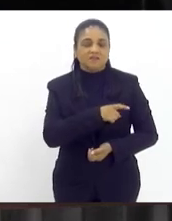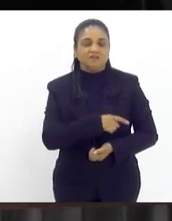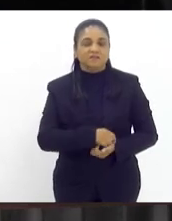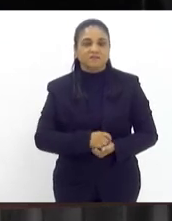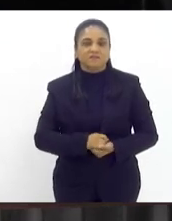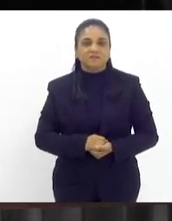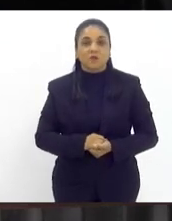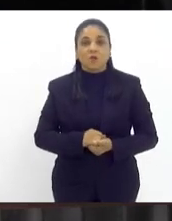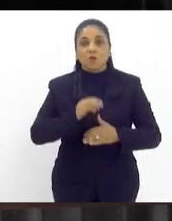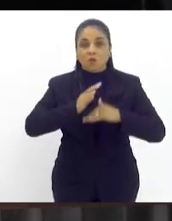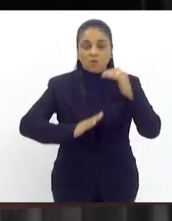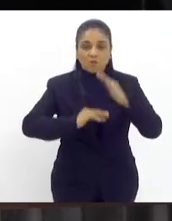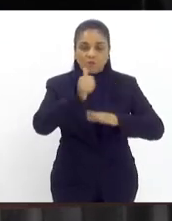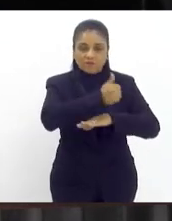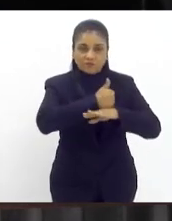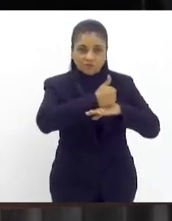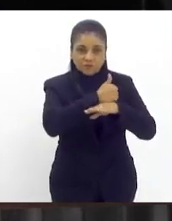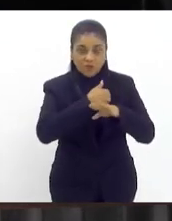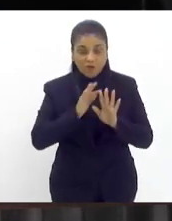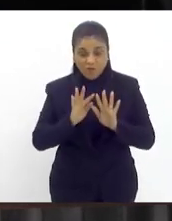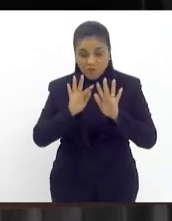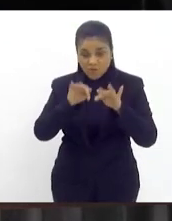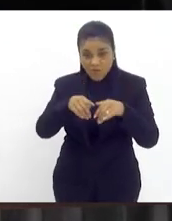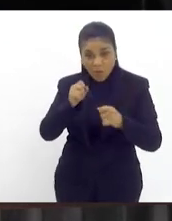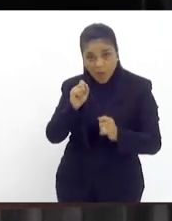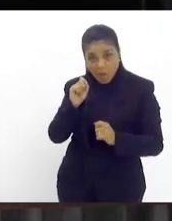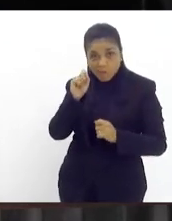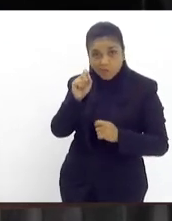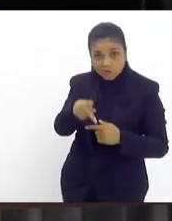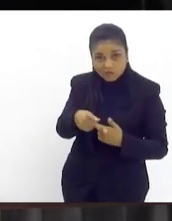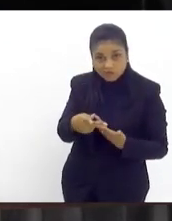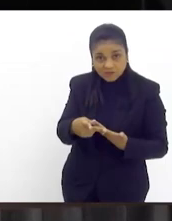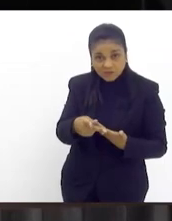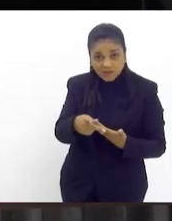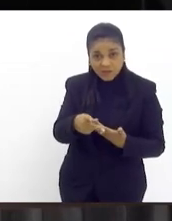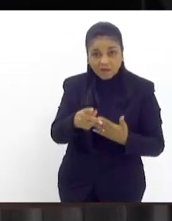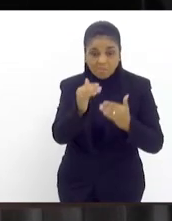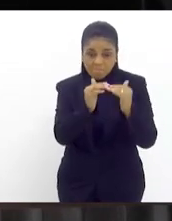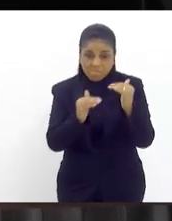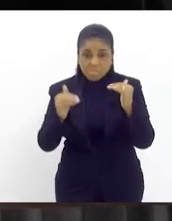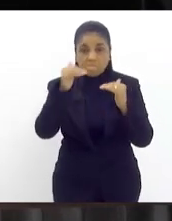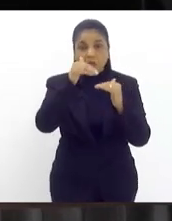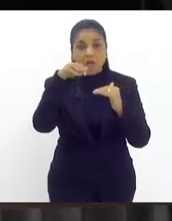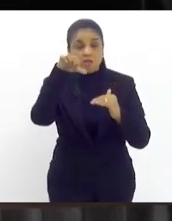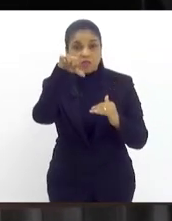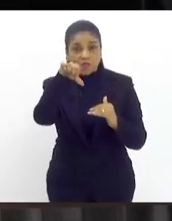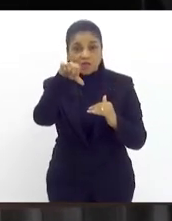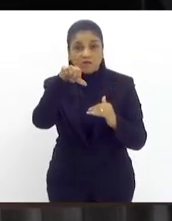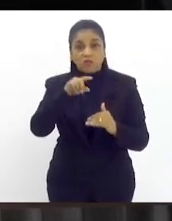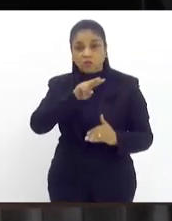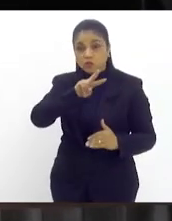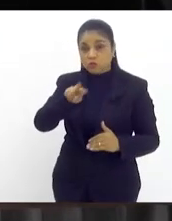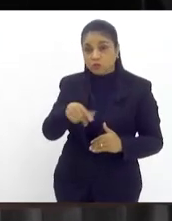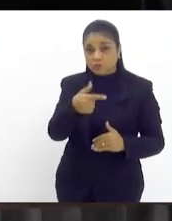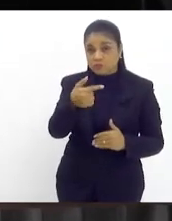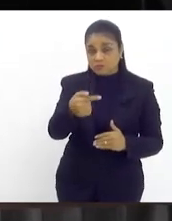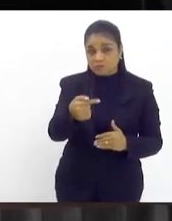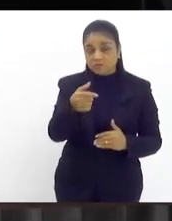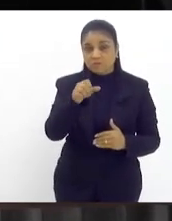um profissional em final de carreira no nível 9 receberia 2.786